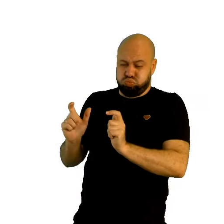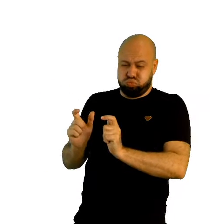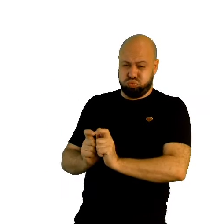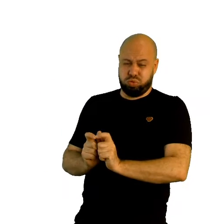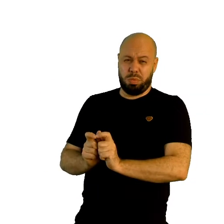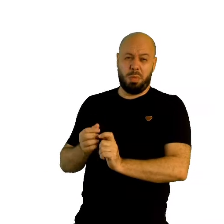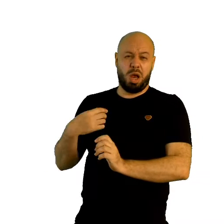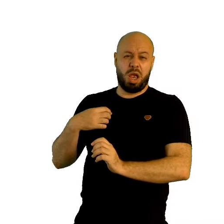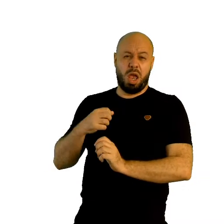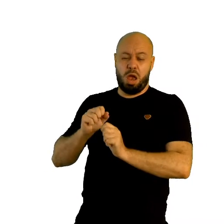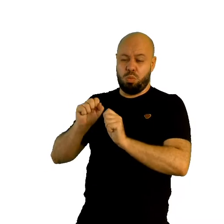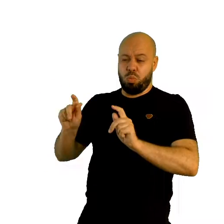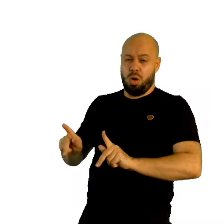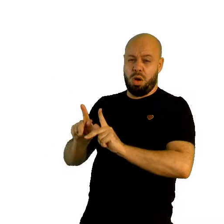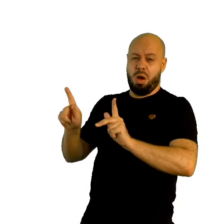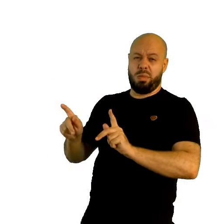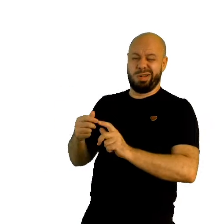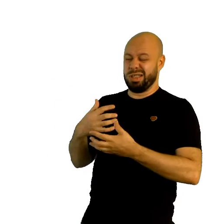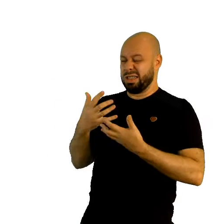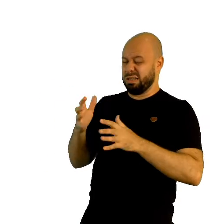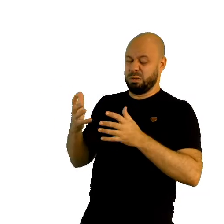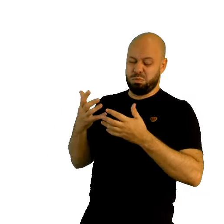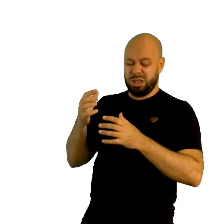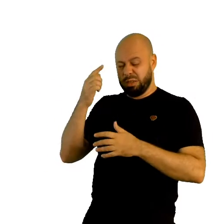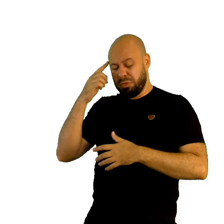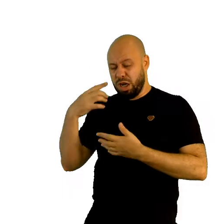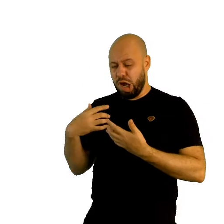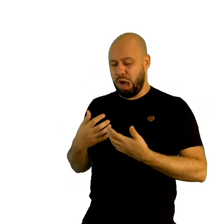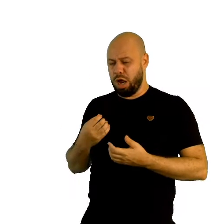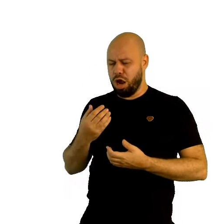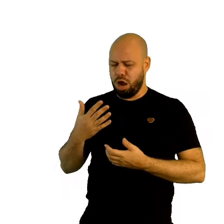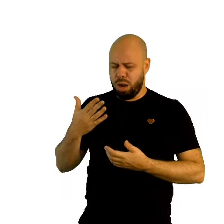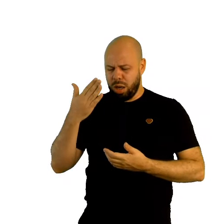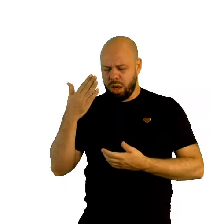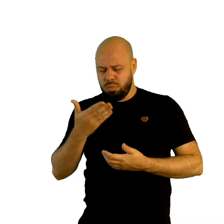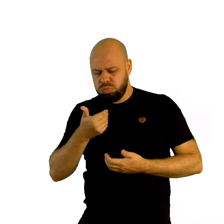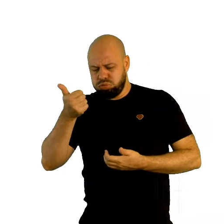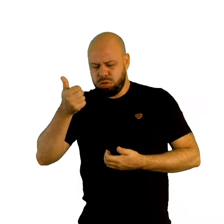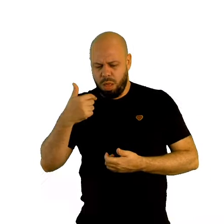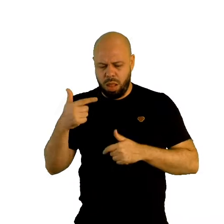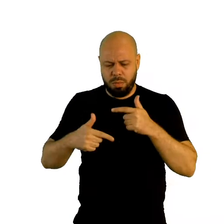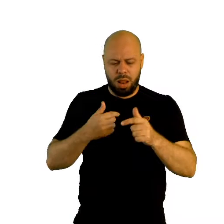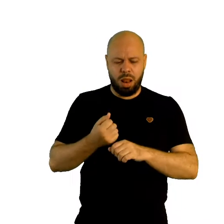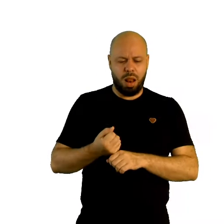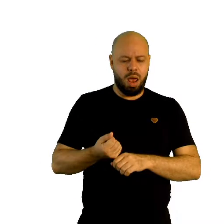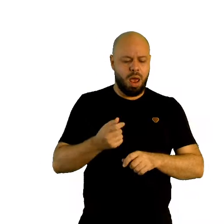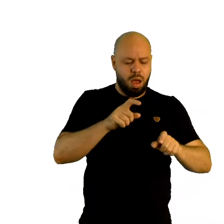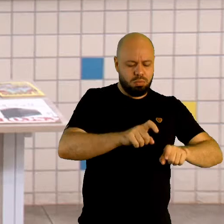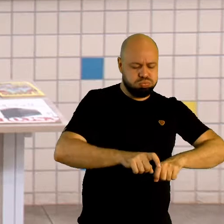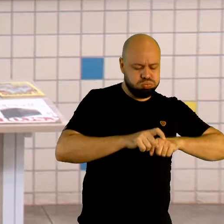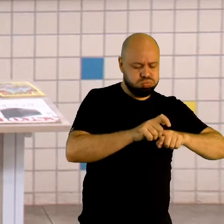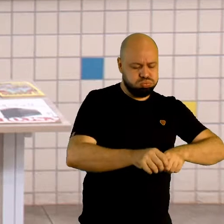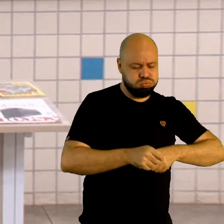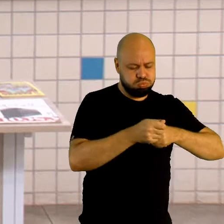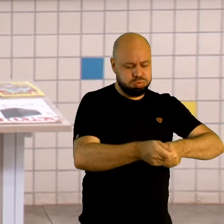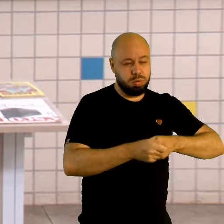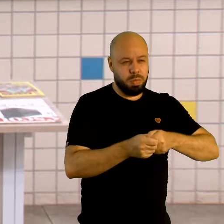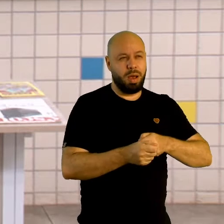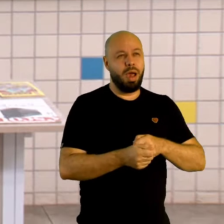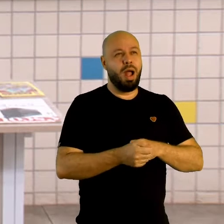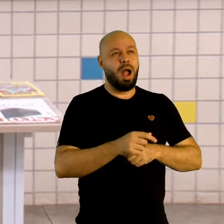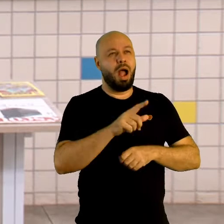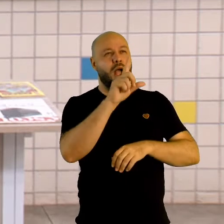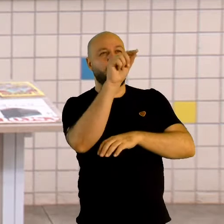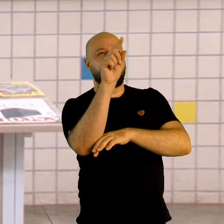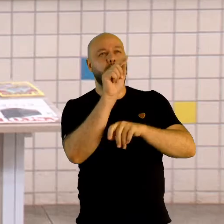shoppings e feliz de poder trabalhar na terra e ouvir o canto dos pássaros. Vamos lá para os comentários agora